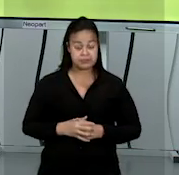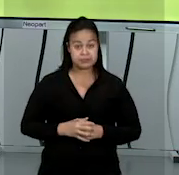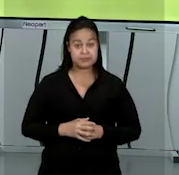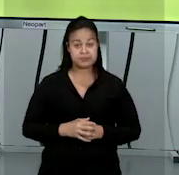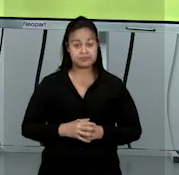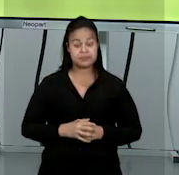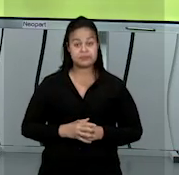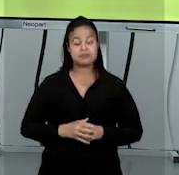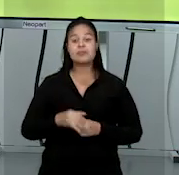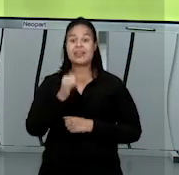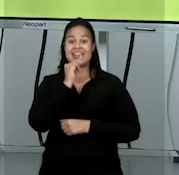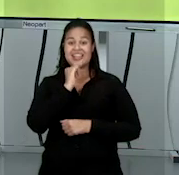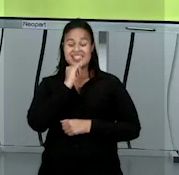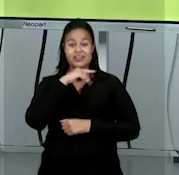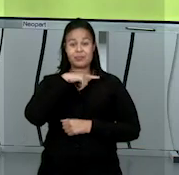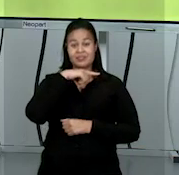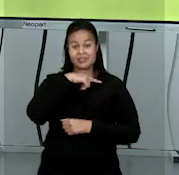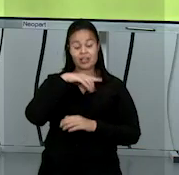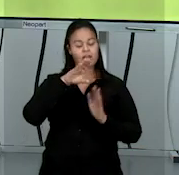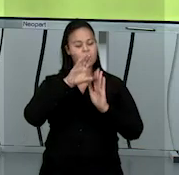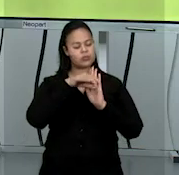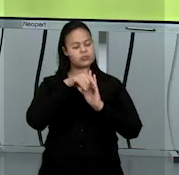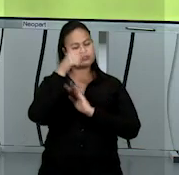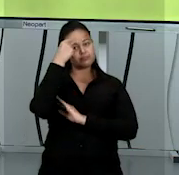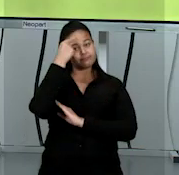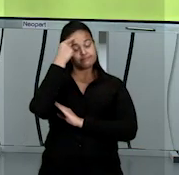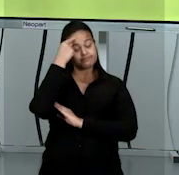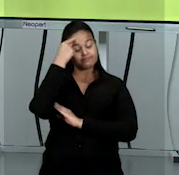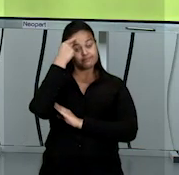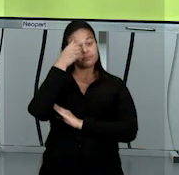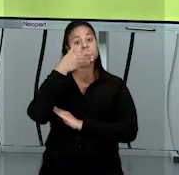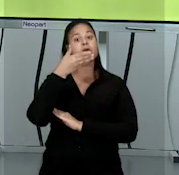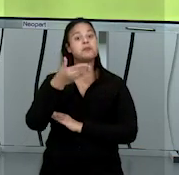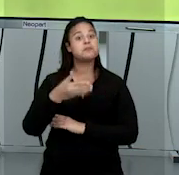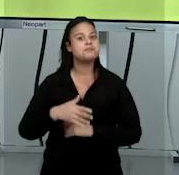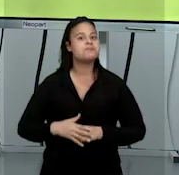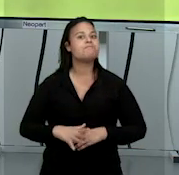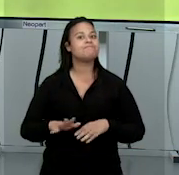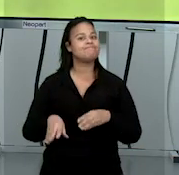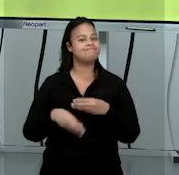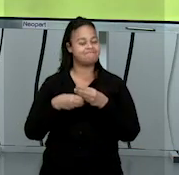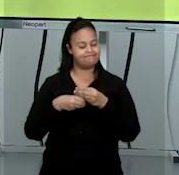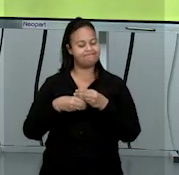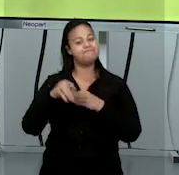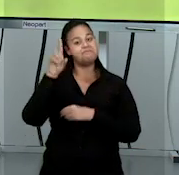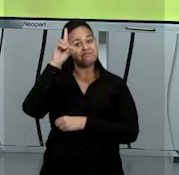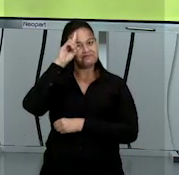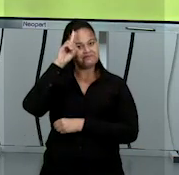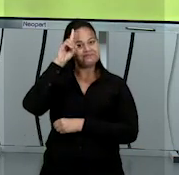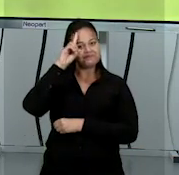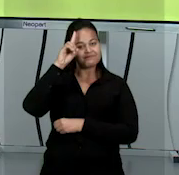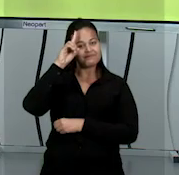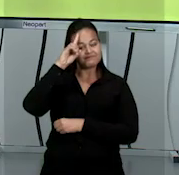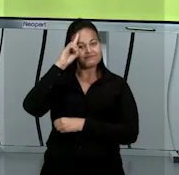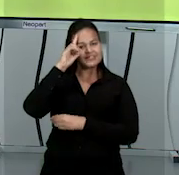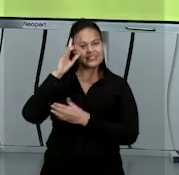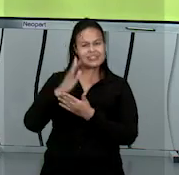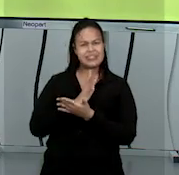aqui alguns exemplos, alguns conceitos, algumas ideias que fazem parte do nosso dia a dia e que às vezes